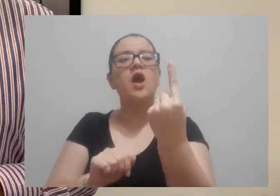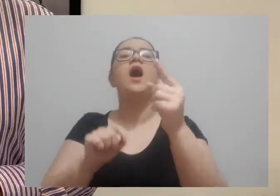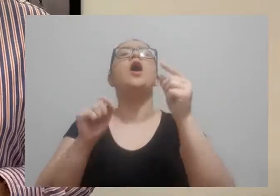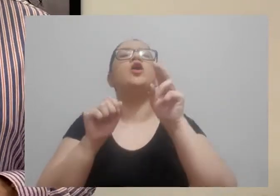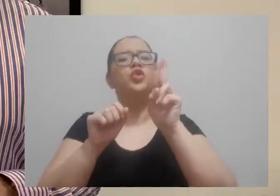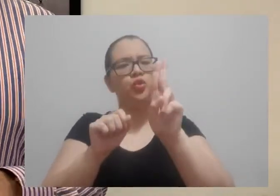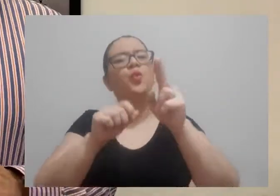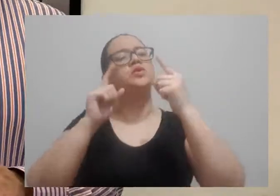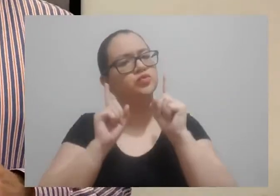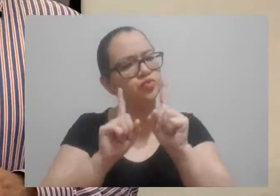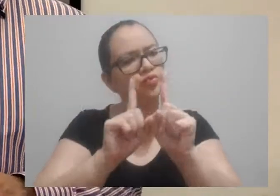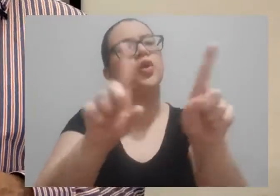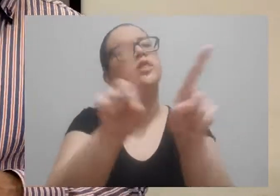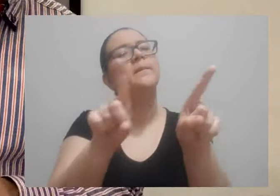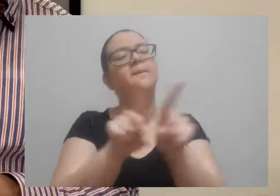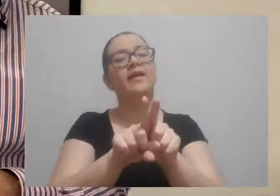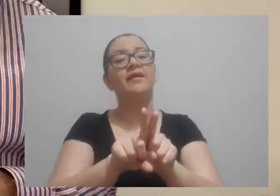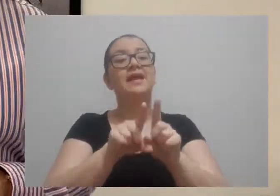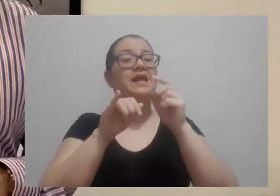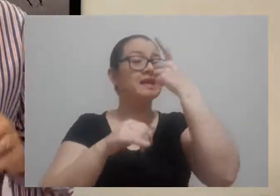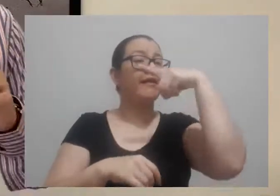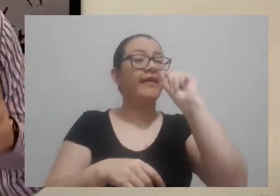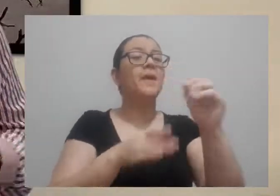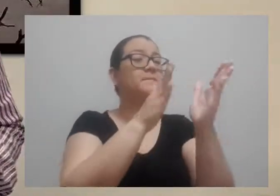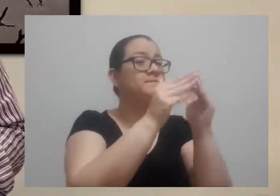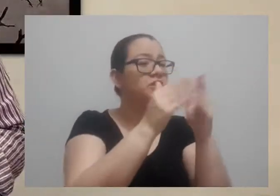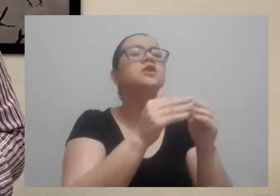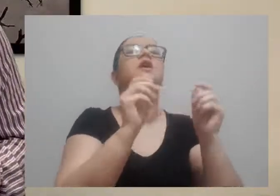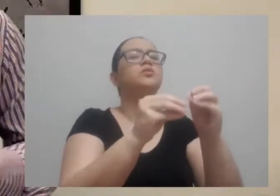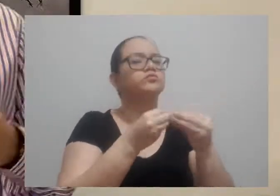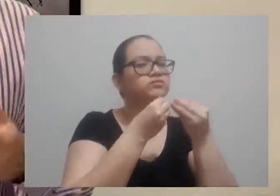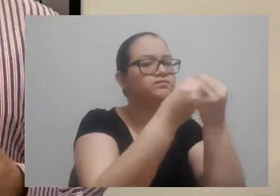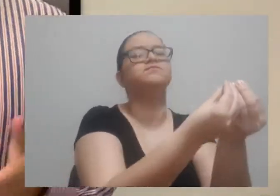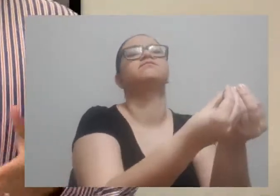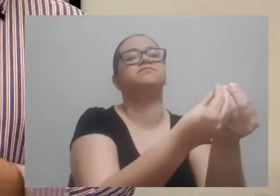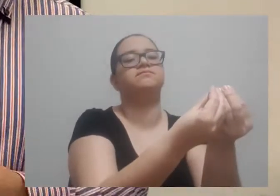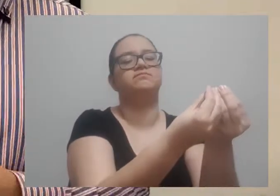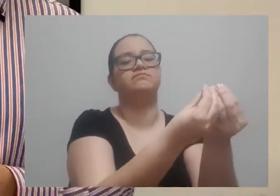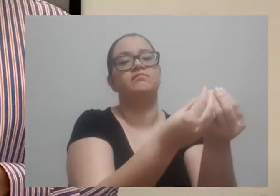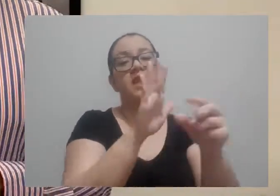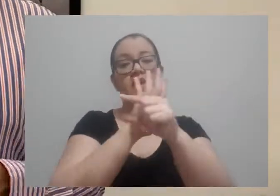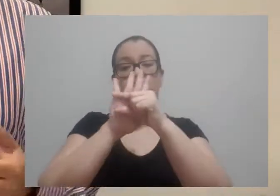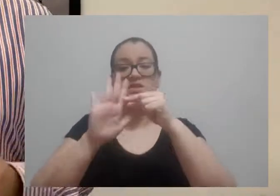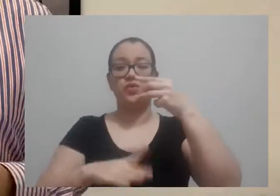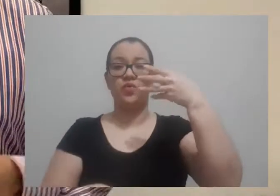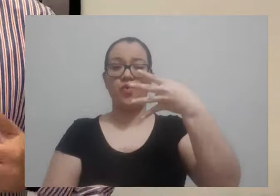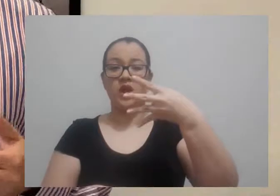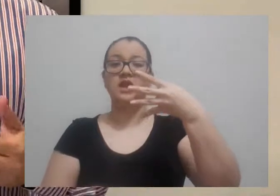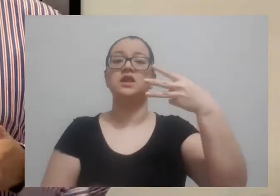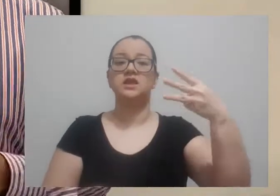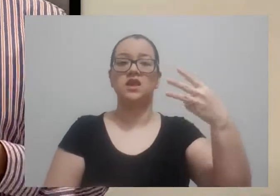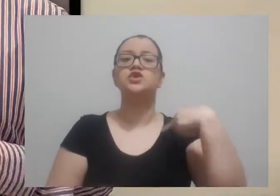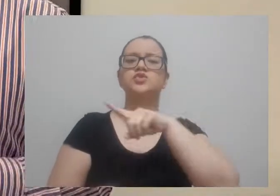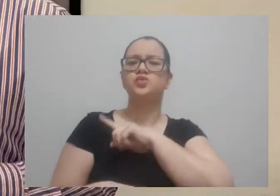costas ao que lhe pedir emprestado. Versículo 43, que hoje nós vamos ver os dois exemplos, as